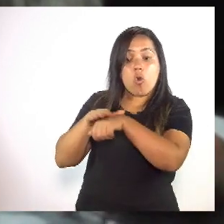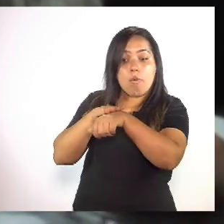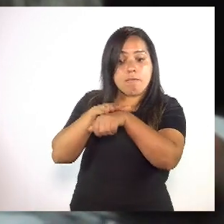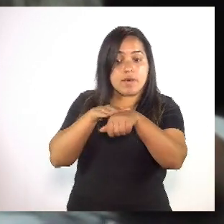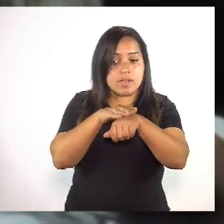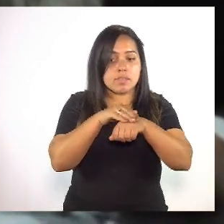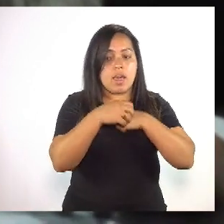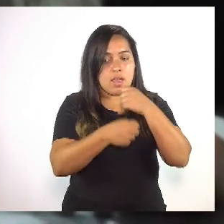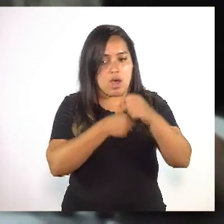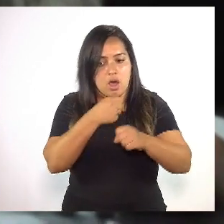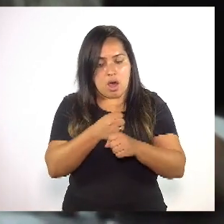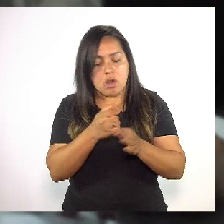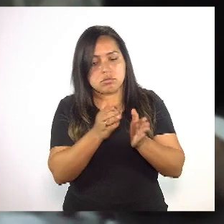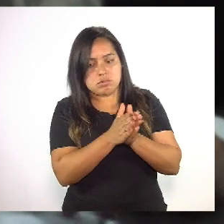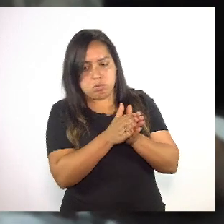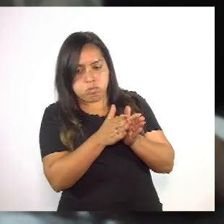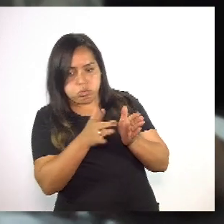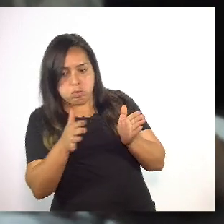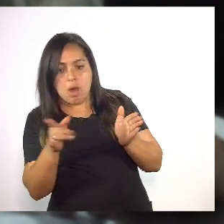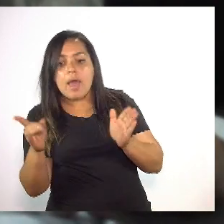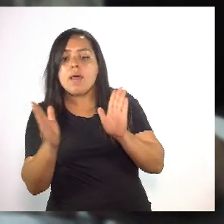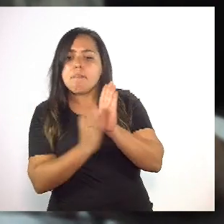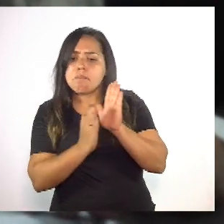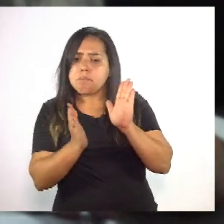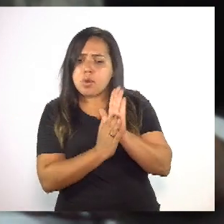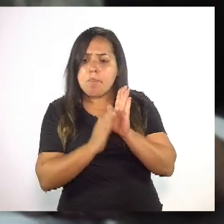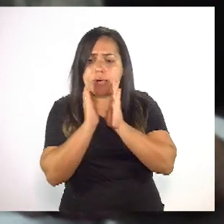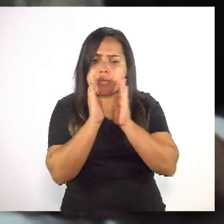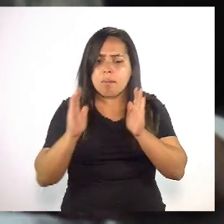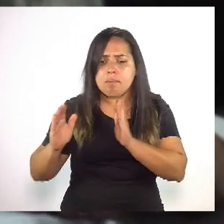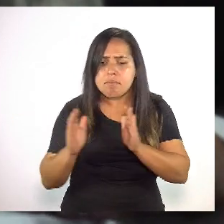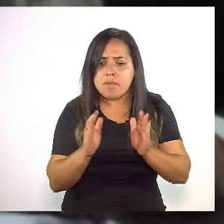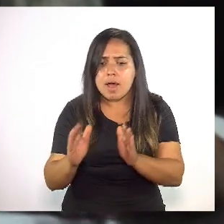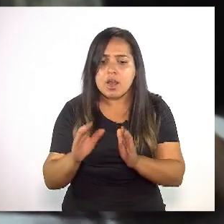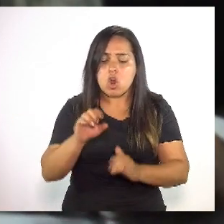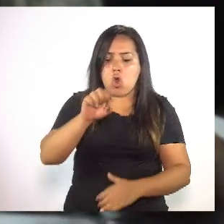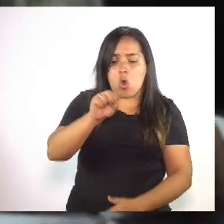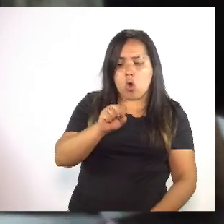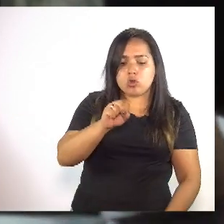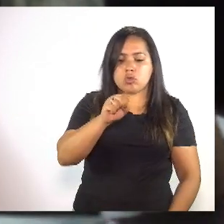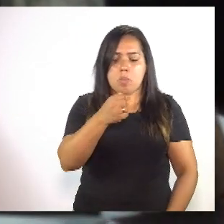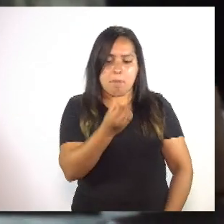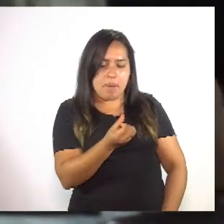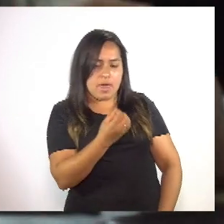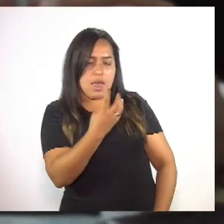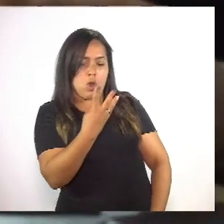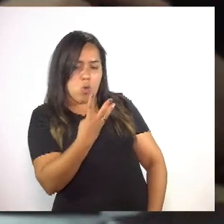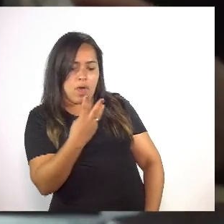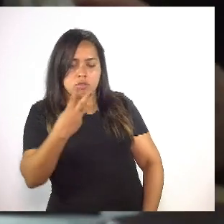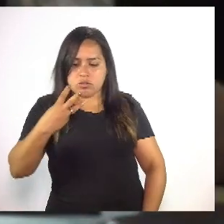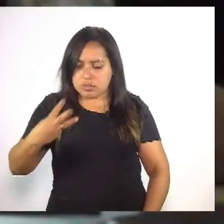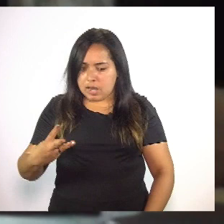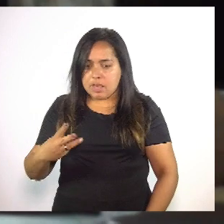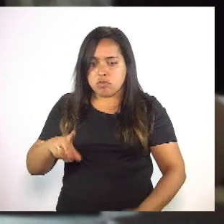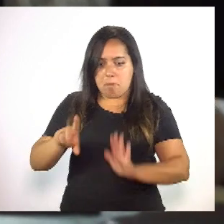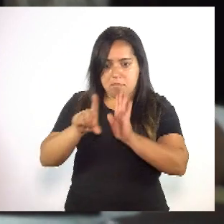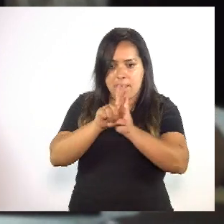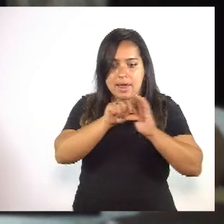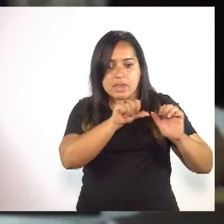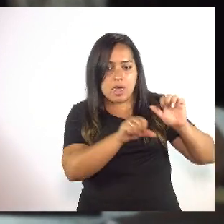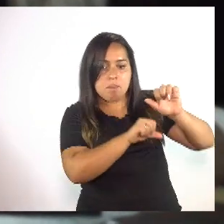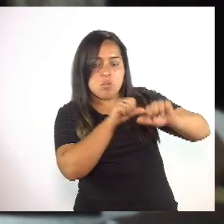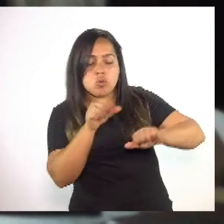longo desse ano. Ele propôs uma lei aprovada, 8643, que alterou o rol